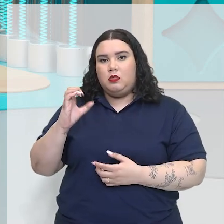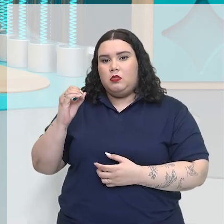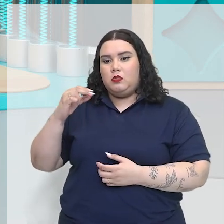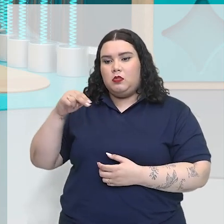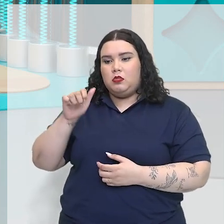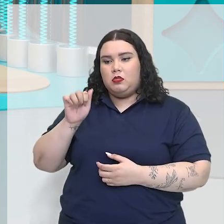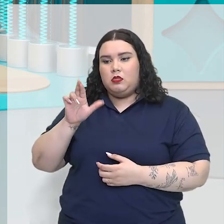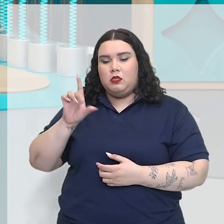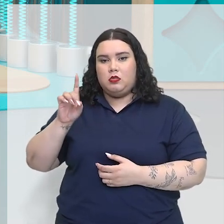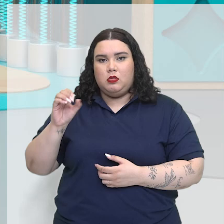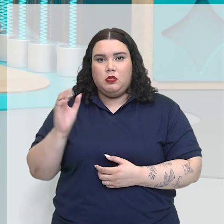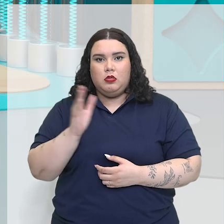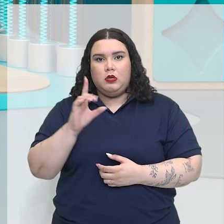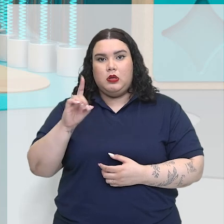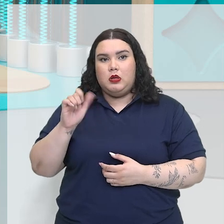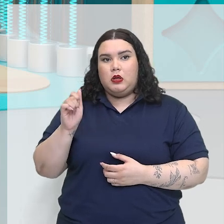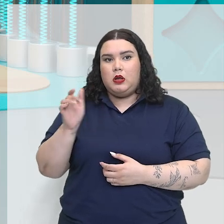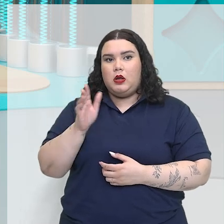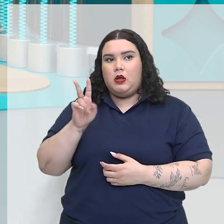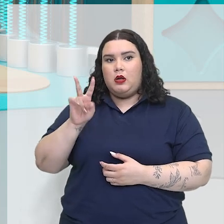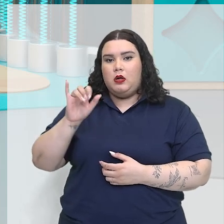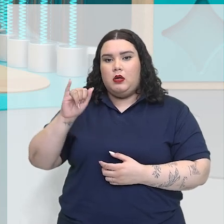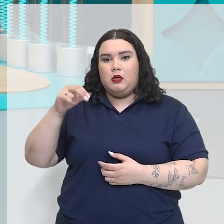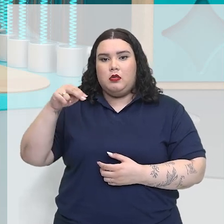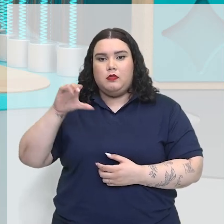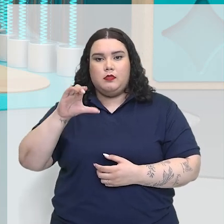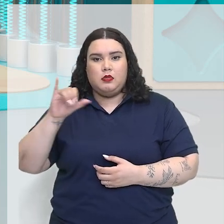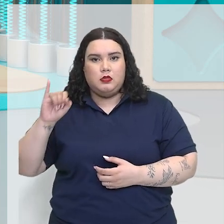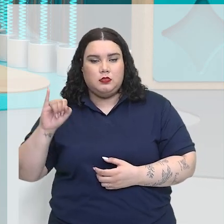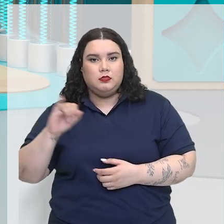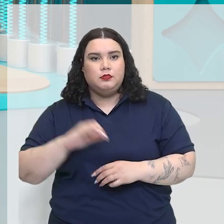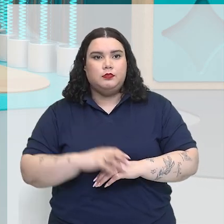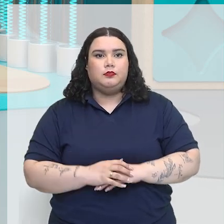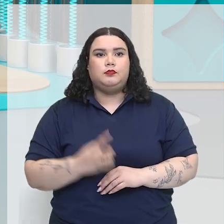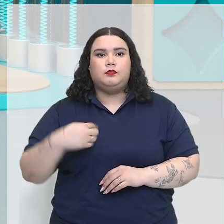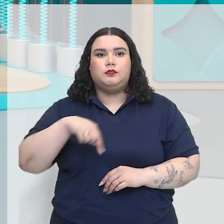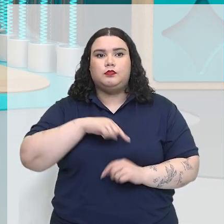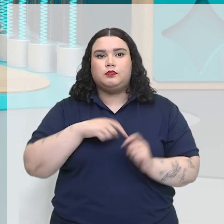bastante antiga, mas o que a gente pode